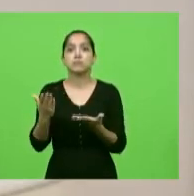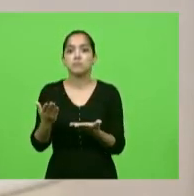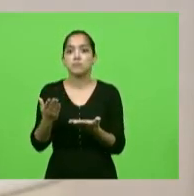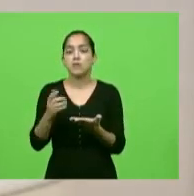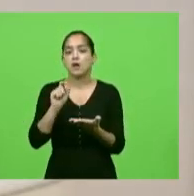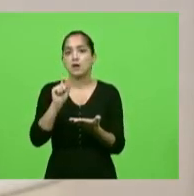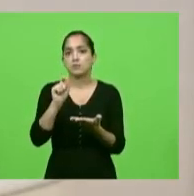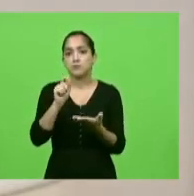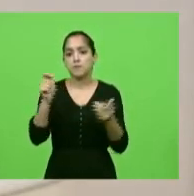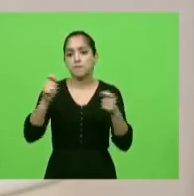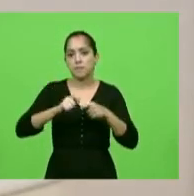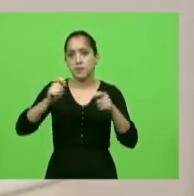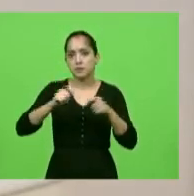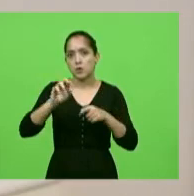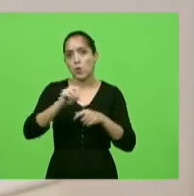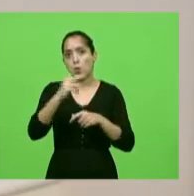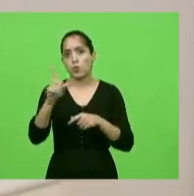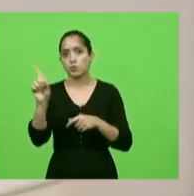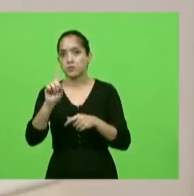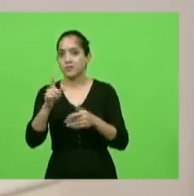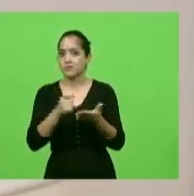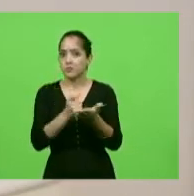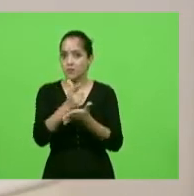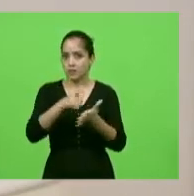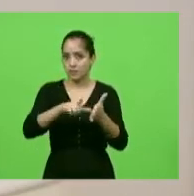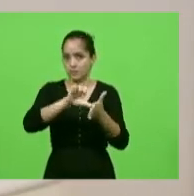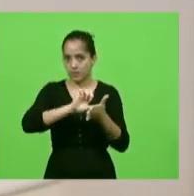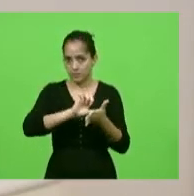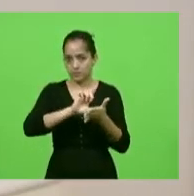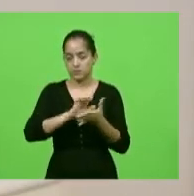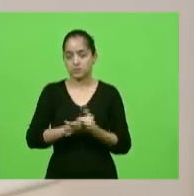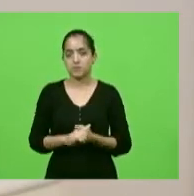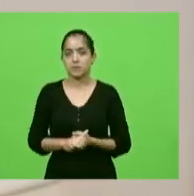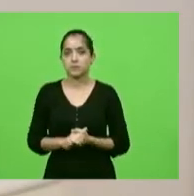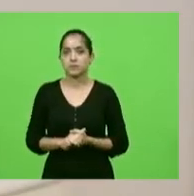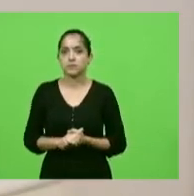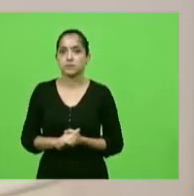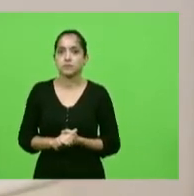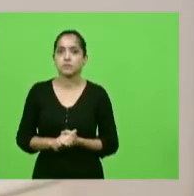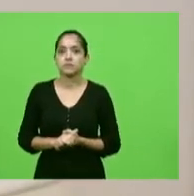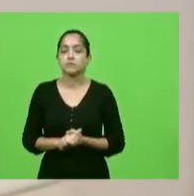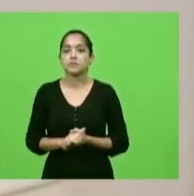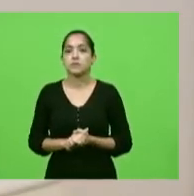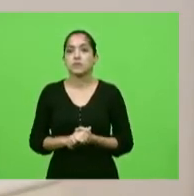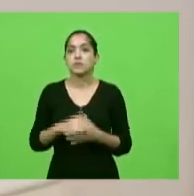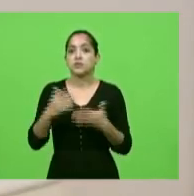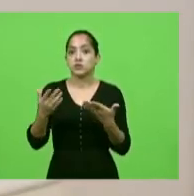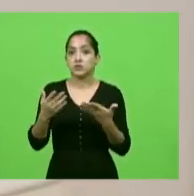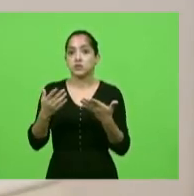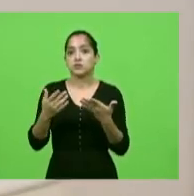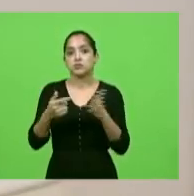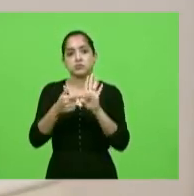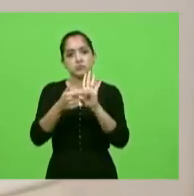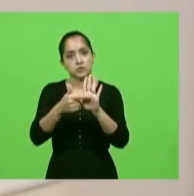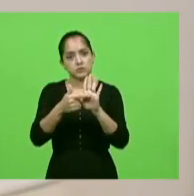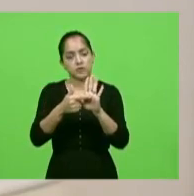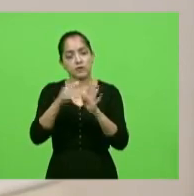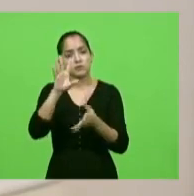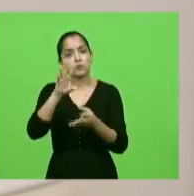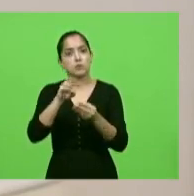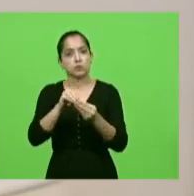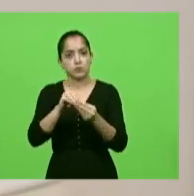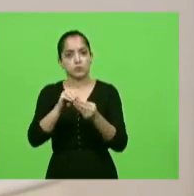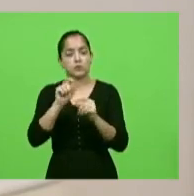da possibilidade ou não de pagamento antecipado pelo Estado de Santa Catarina. Diante dos fatos, concluíram que, abre